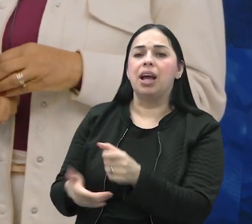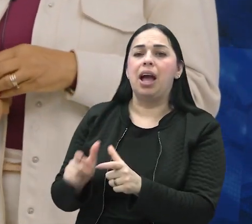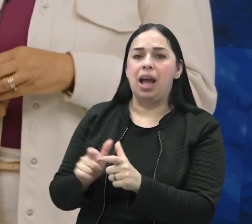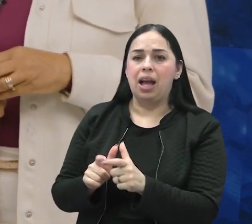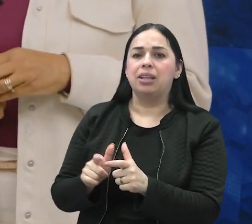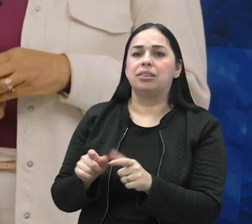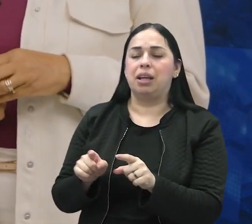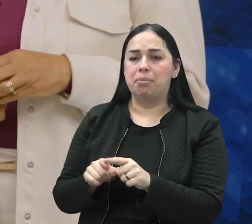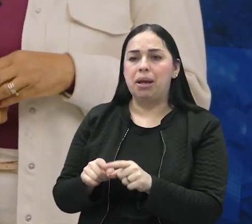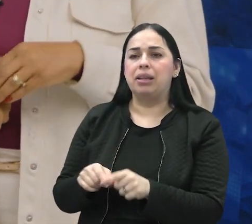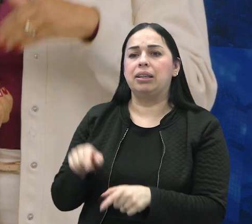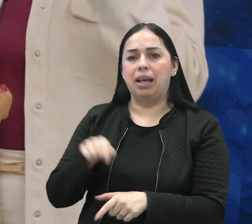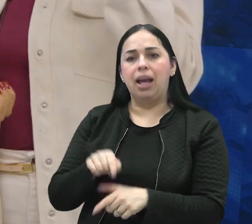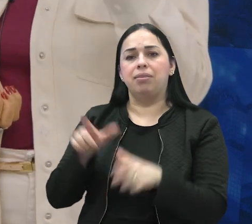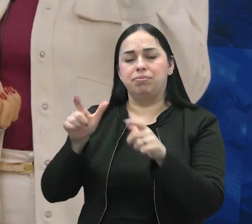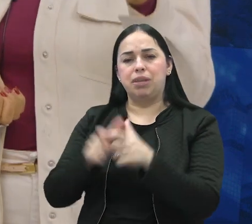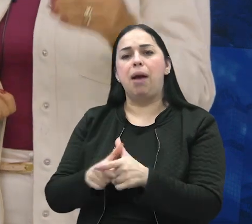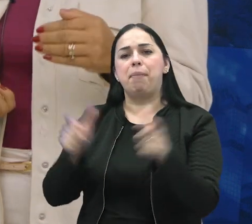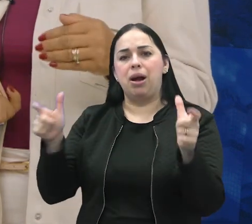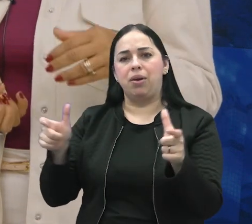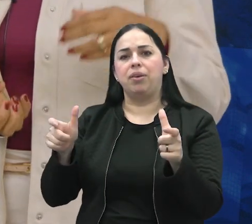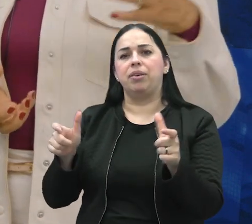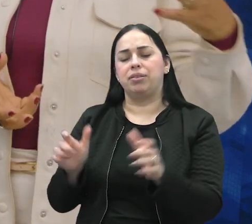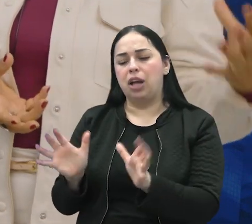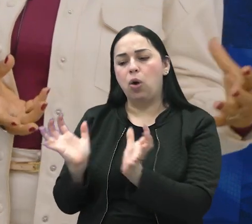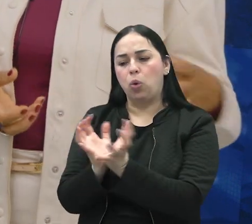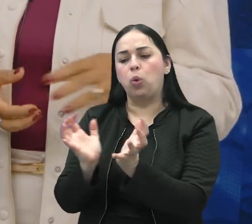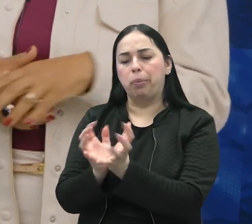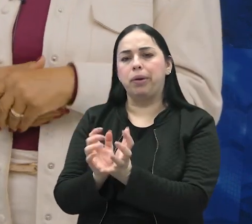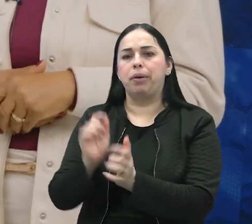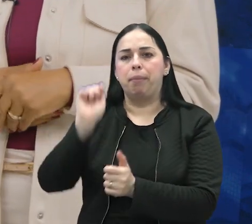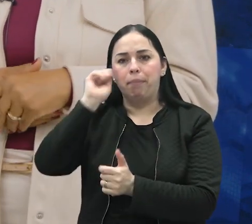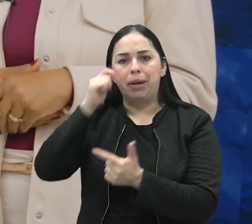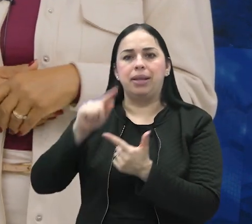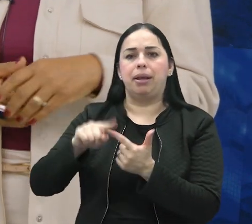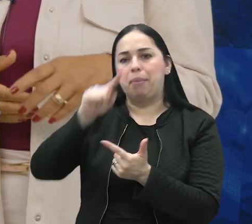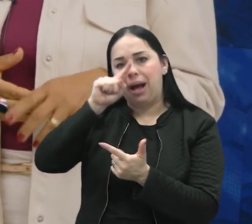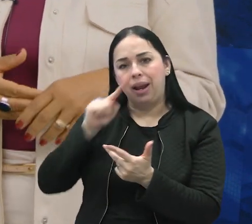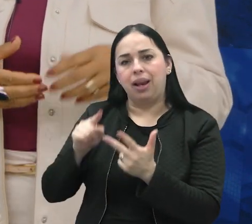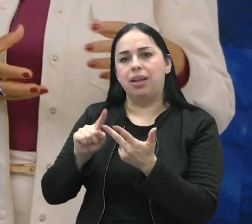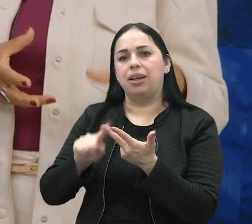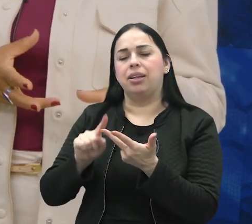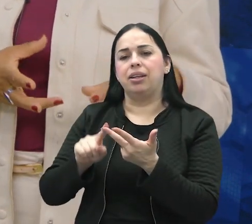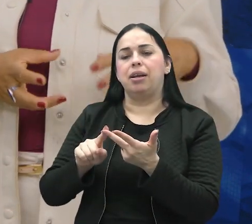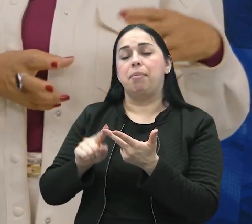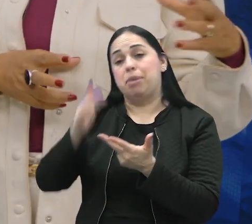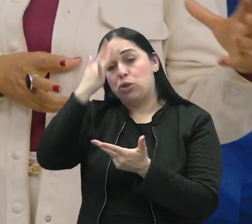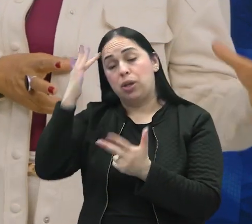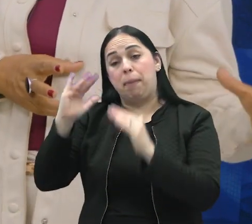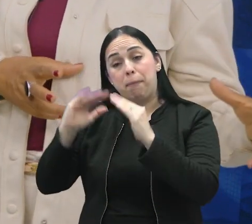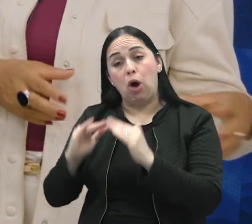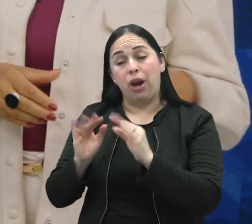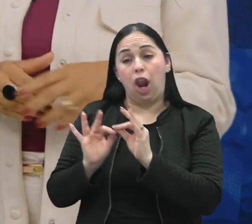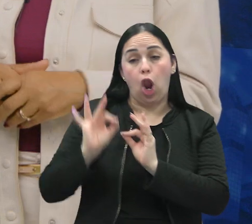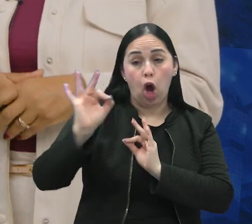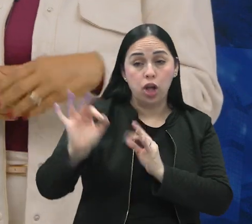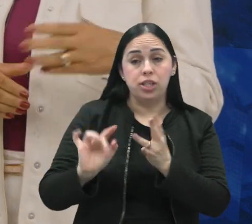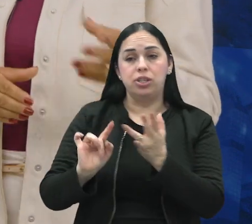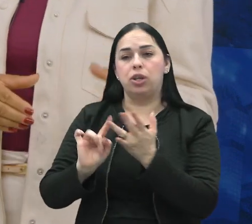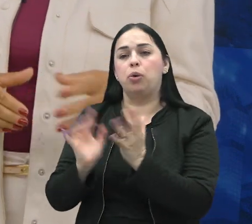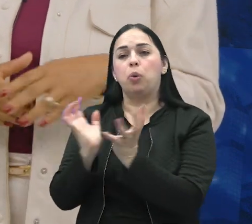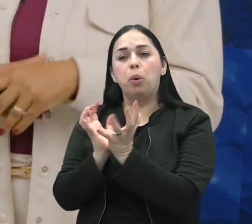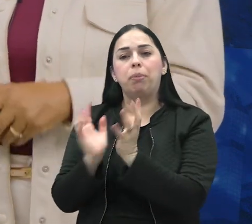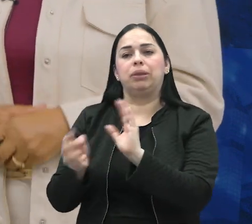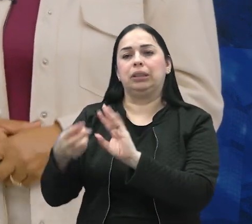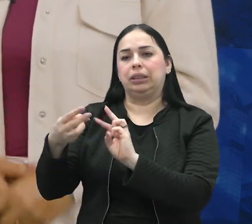na alfabetização, né, e nos anos de escolaridade, se encontra nessa população preta, parda, periférica,